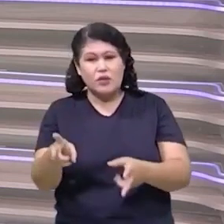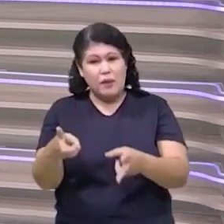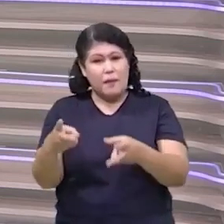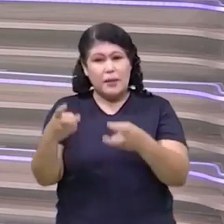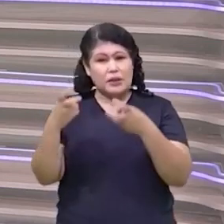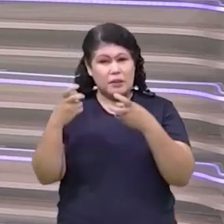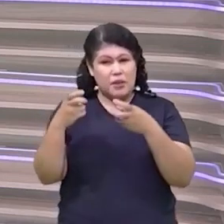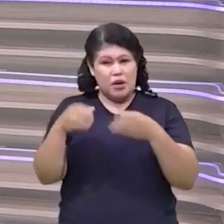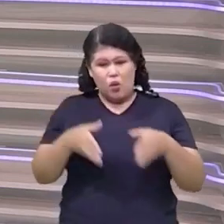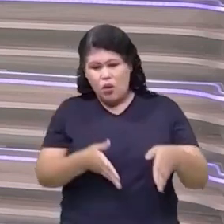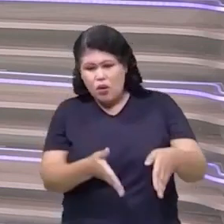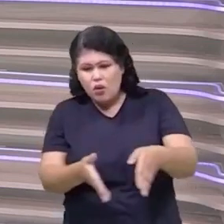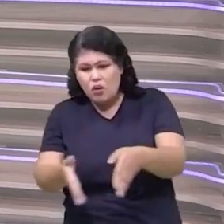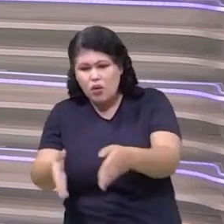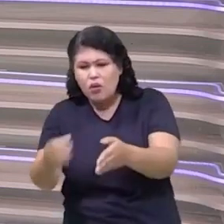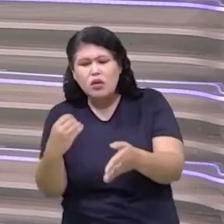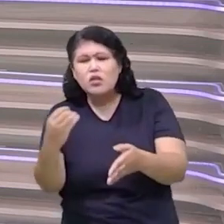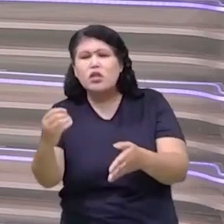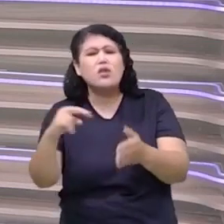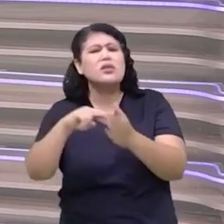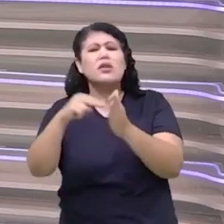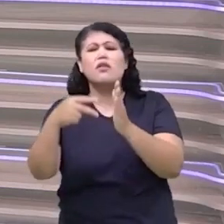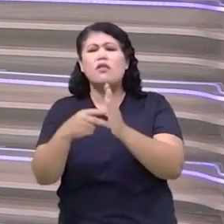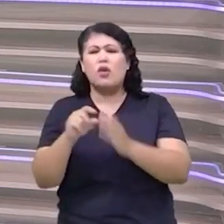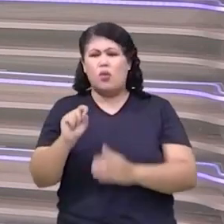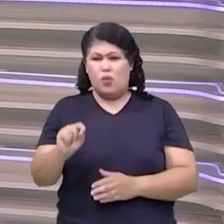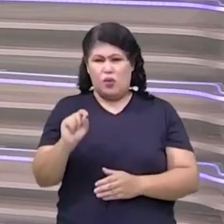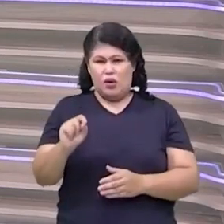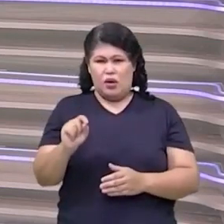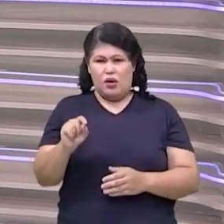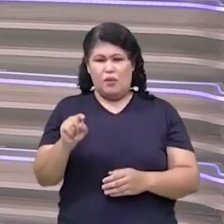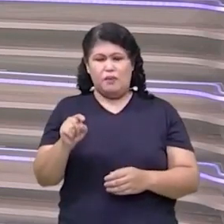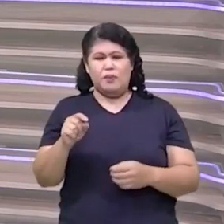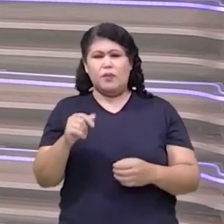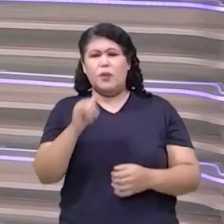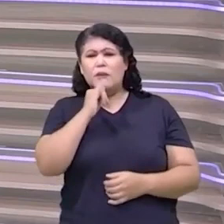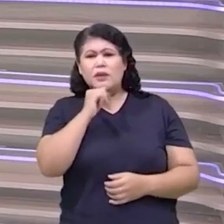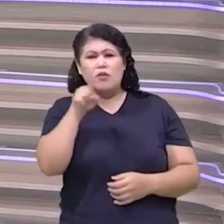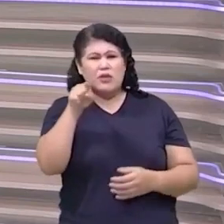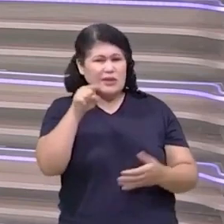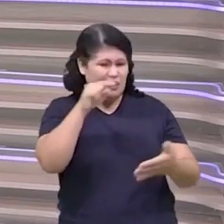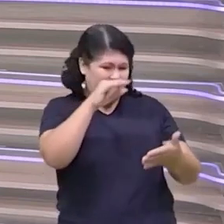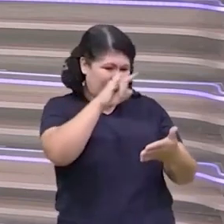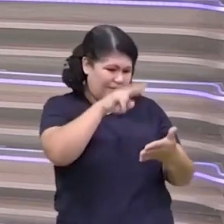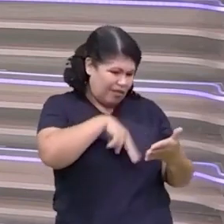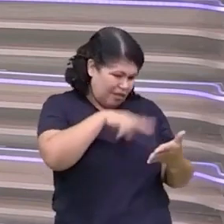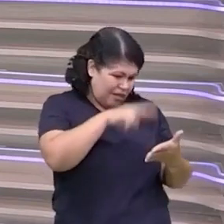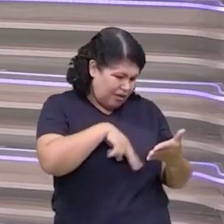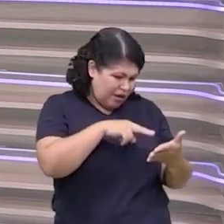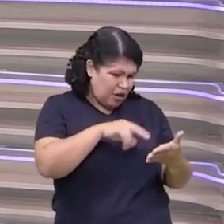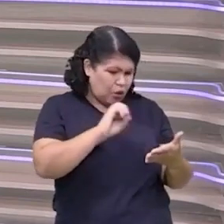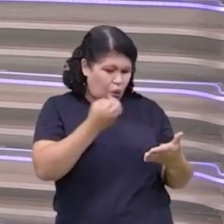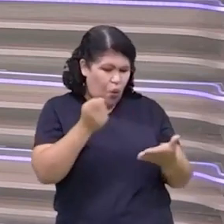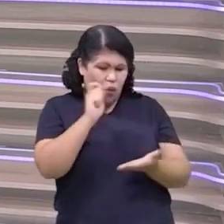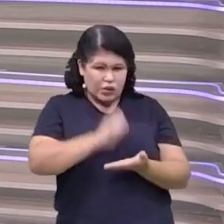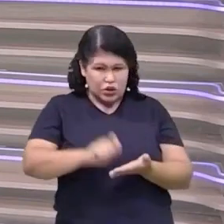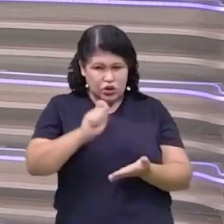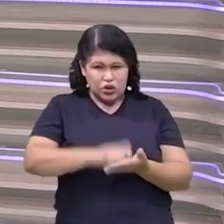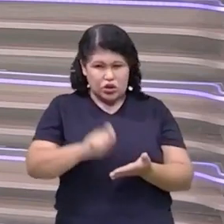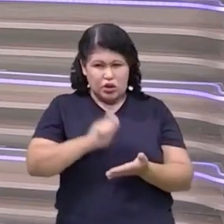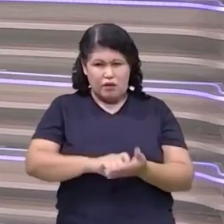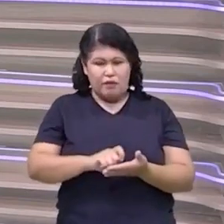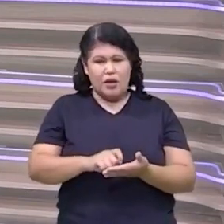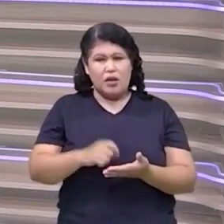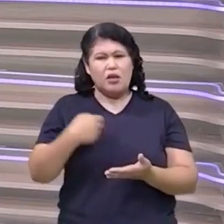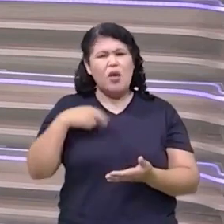isso quando vocês estivessem lendo um livro, quando vocês estivessem produzindo, mesmo que seja um bilhetinho, como eu sempre estou